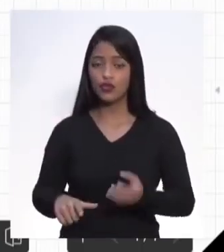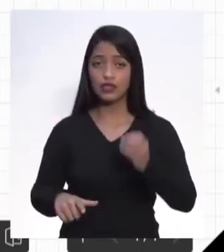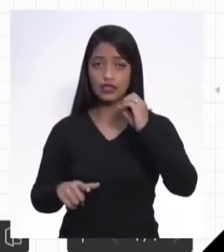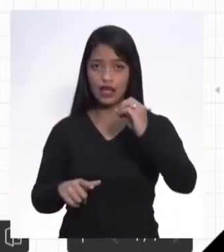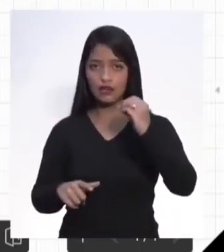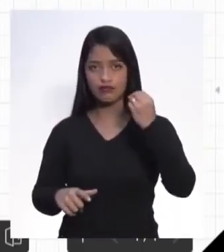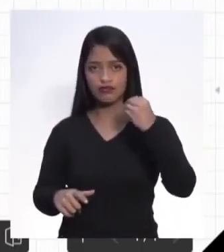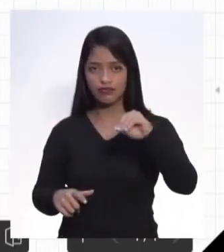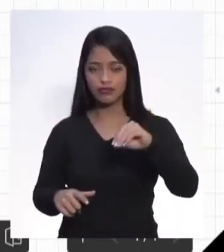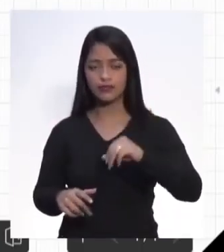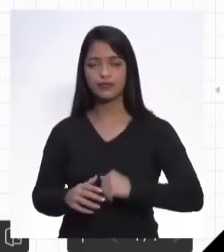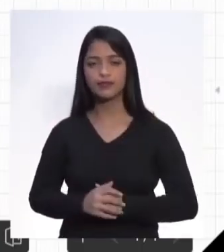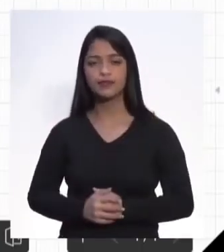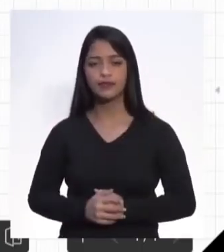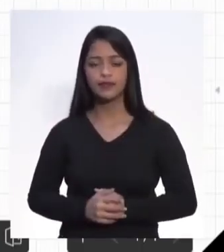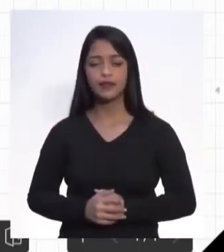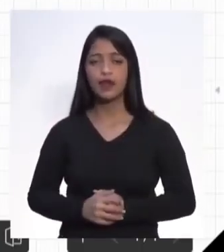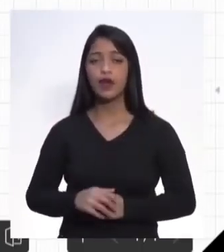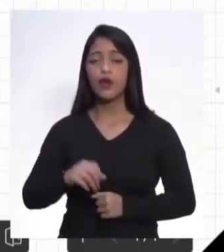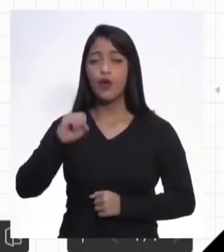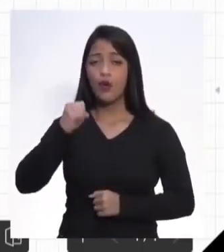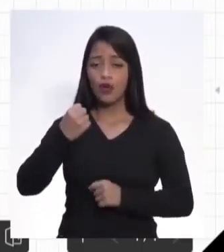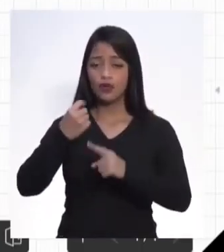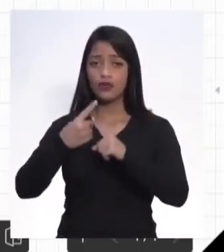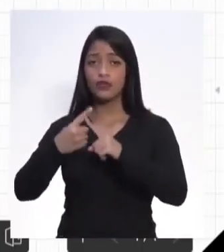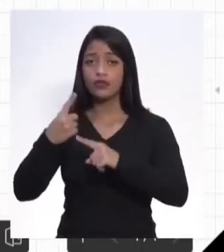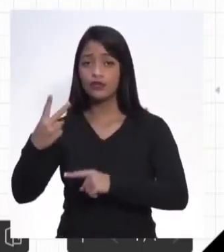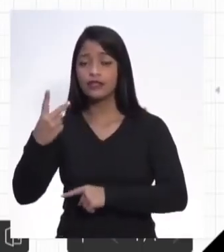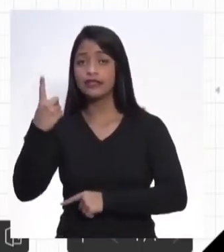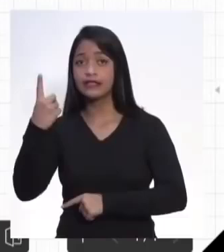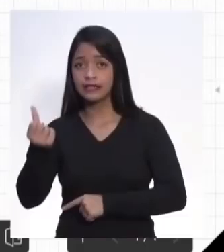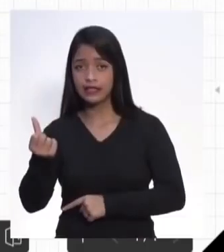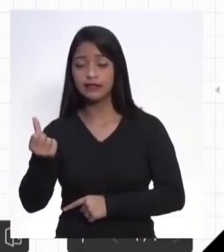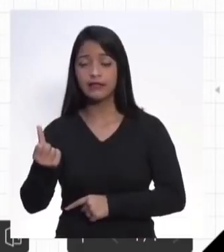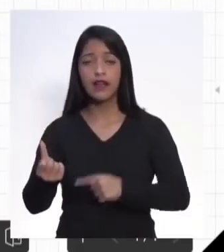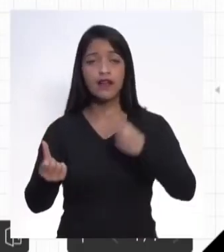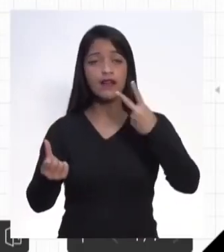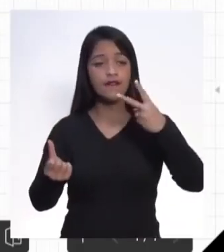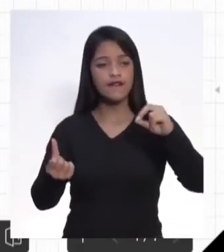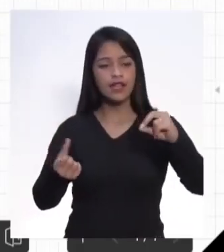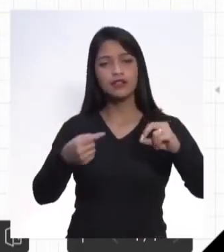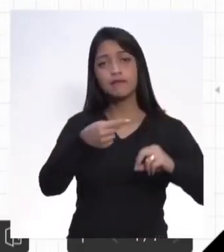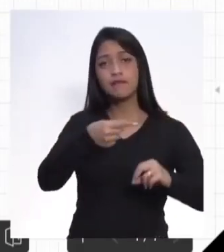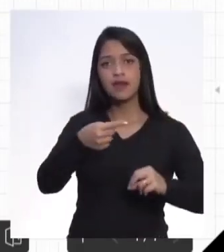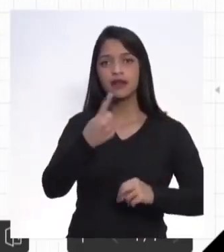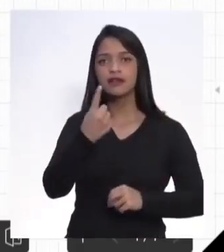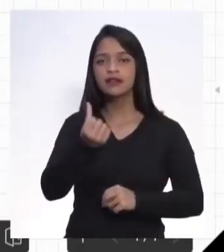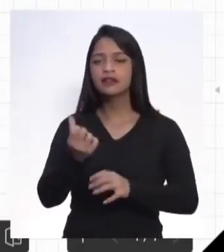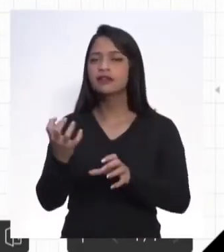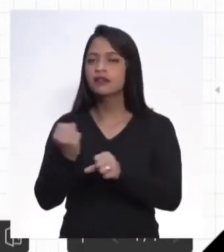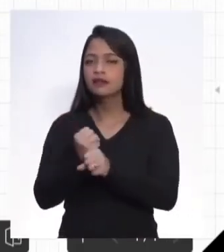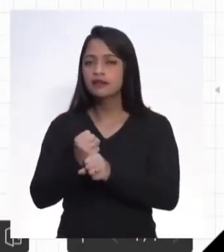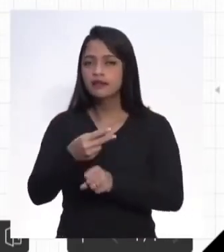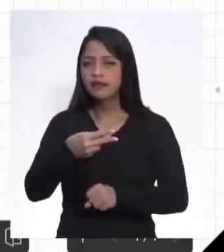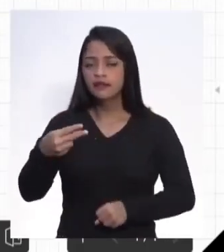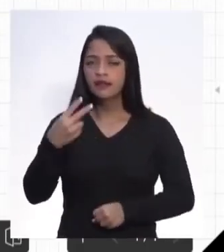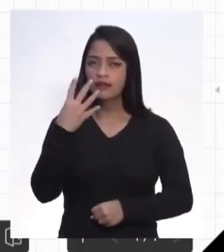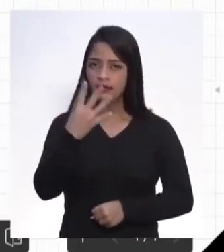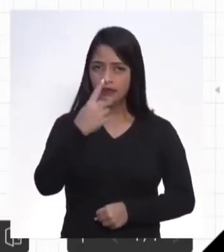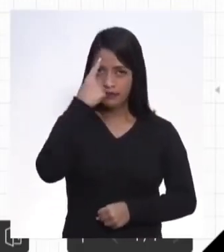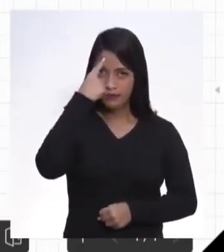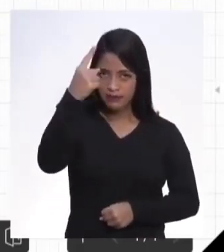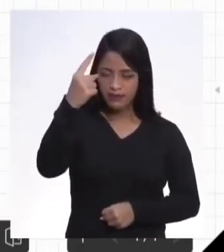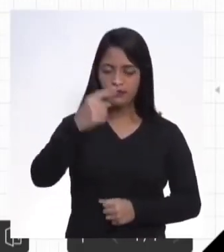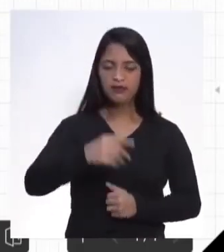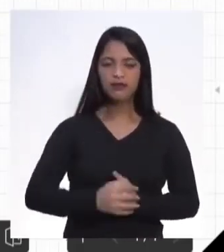ter quem? 8 vezes 2, 16. Para 20 faltam quanto? Falta 4, tá ok? É aquele processinho de subtração,